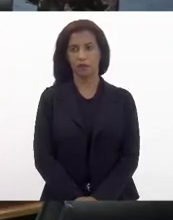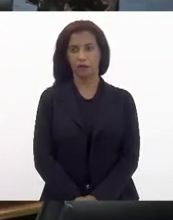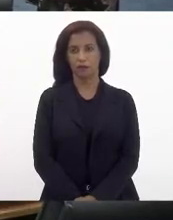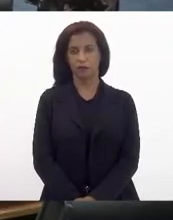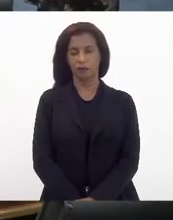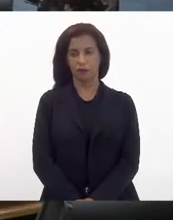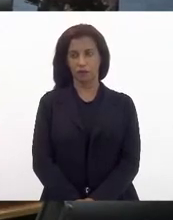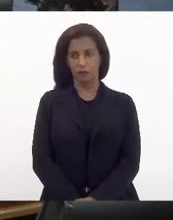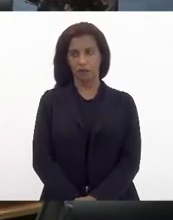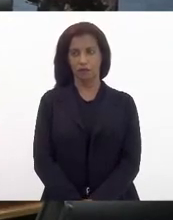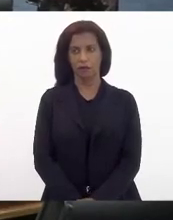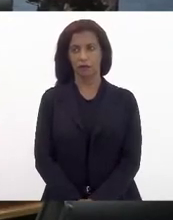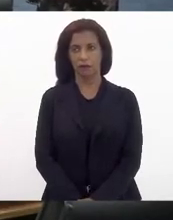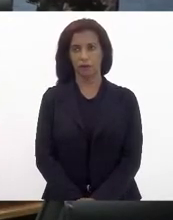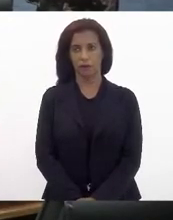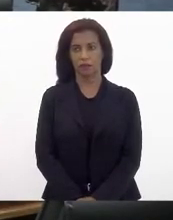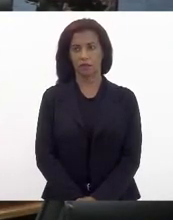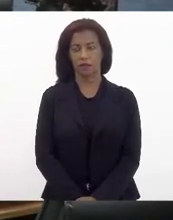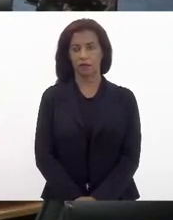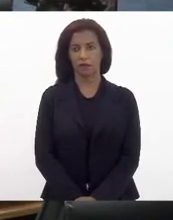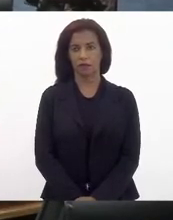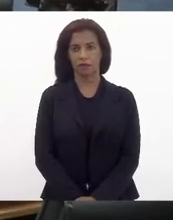E aí